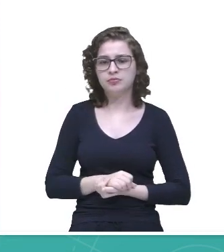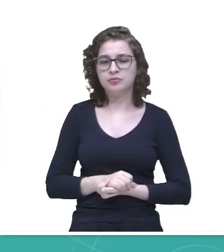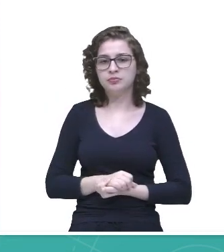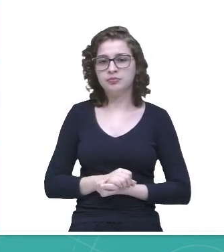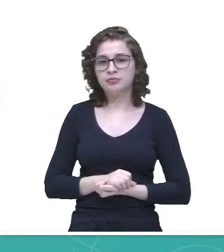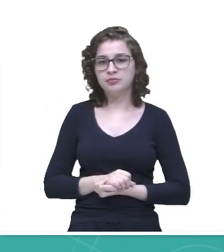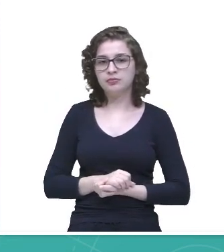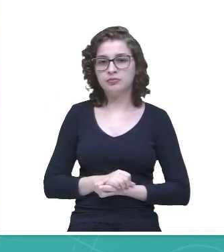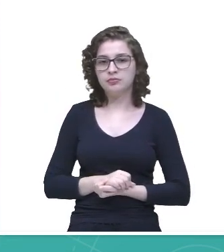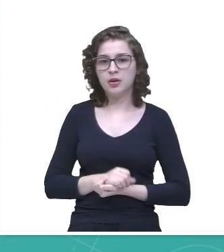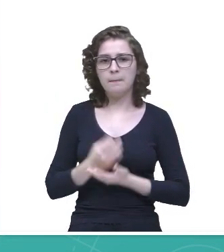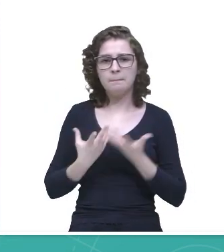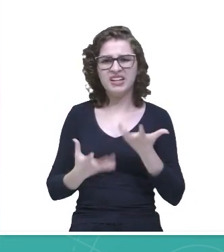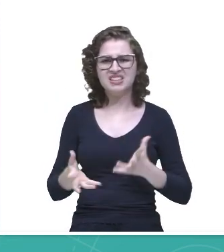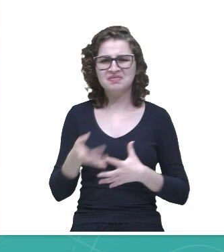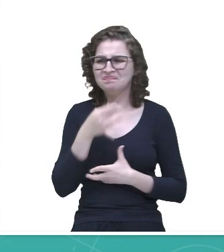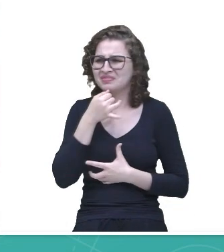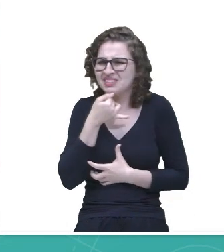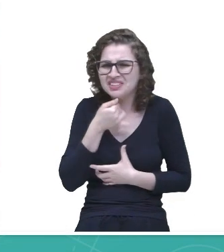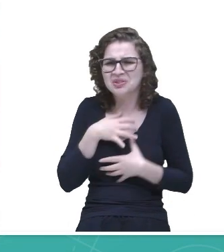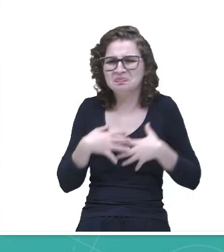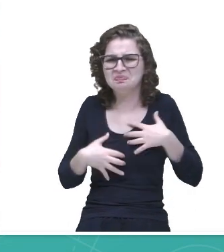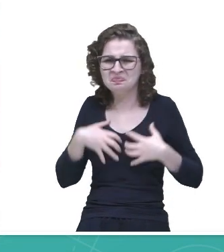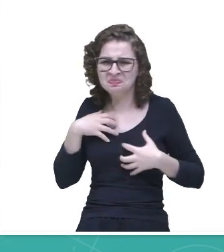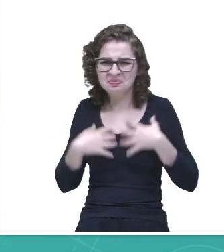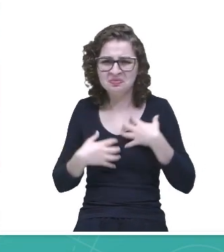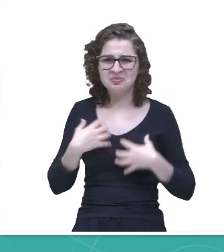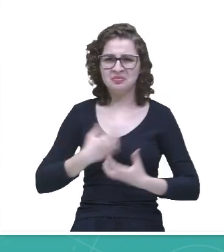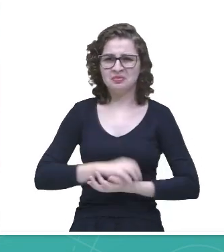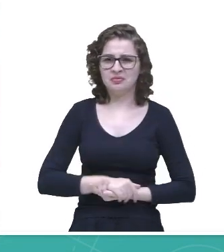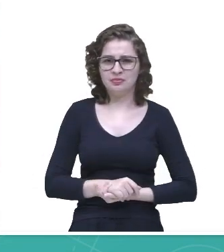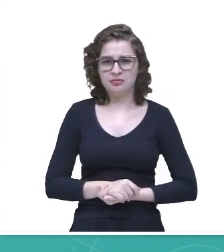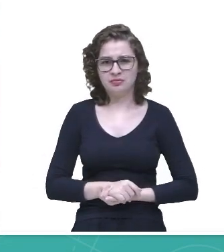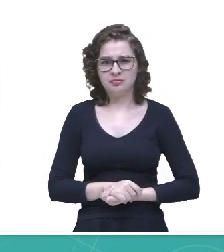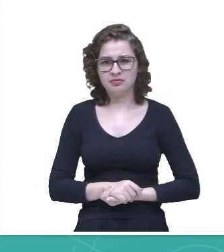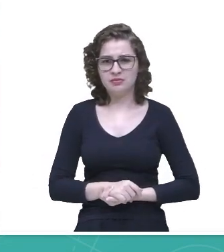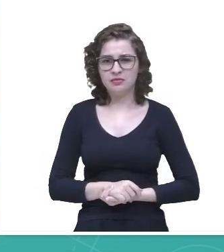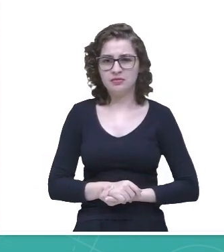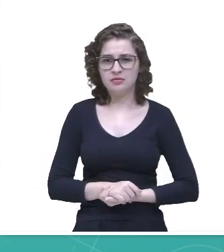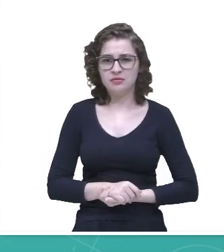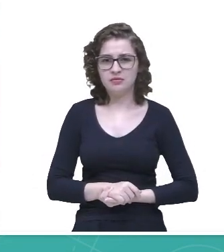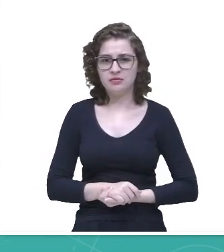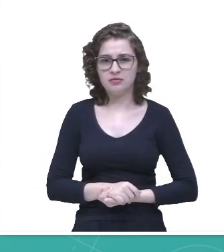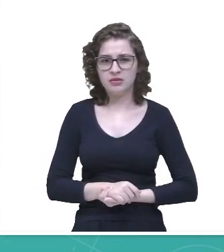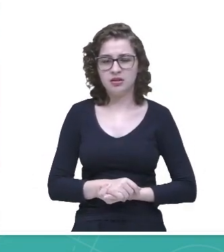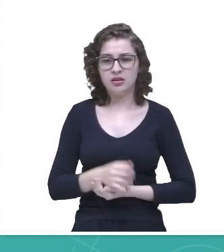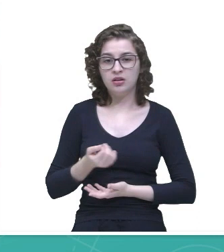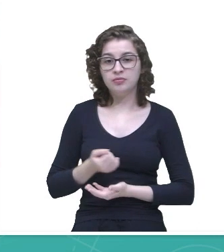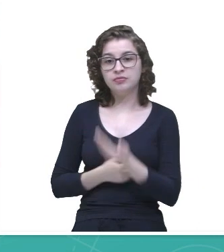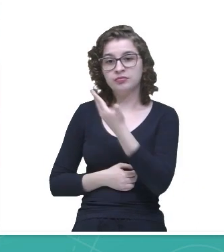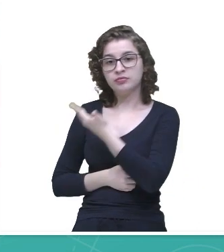sempre aquela sensação melancólica. A Noite, a outra obra aí, traz essa questão da tristeza, do que